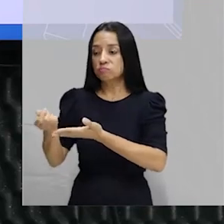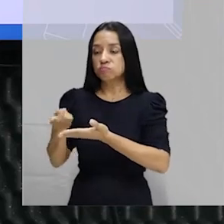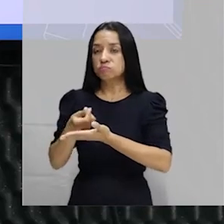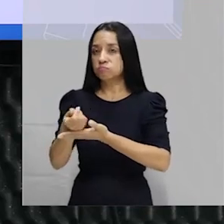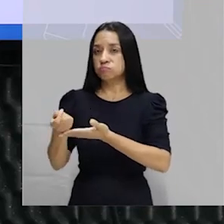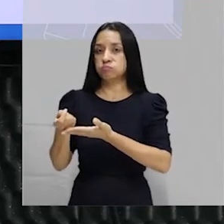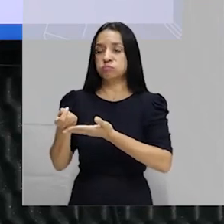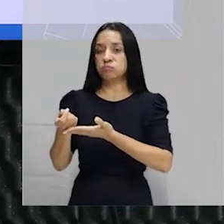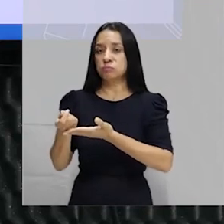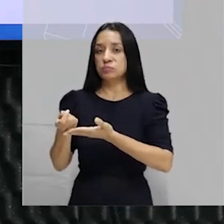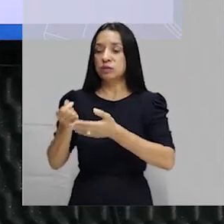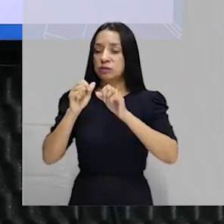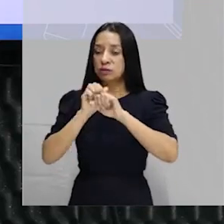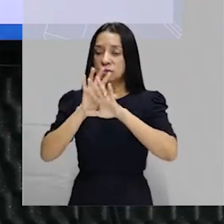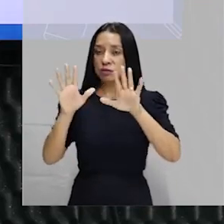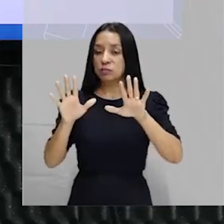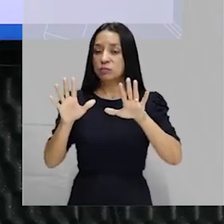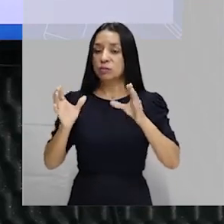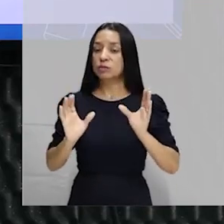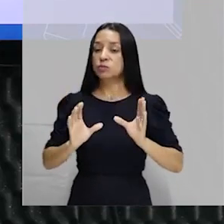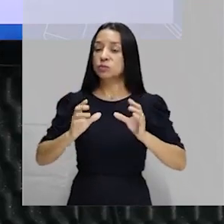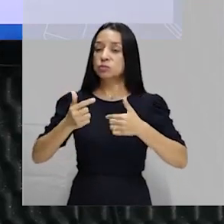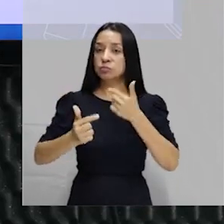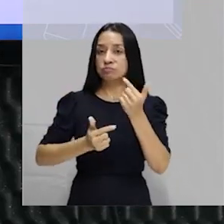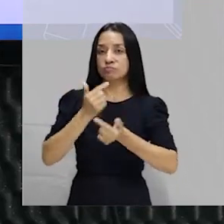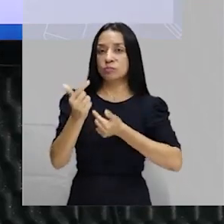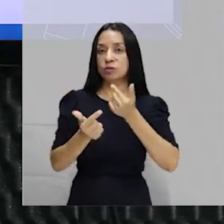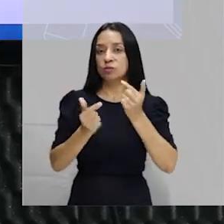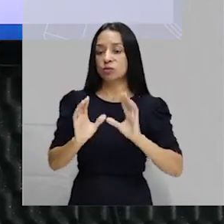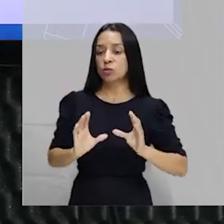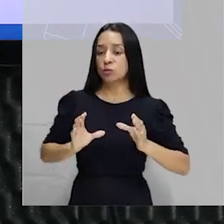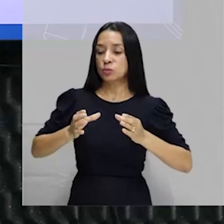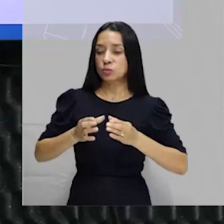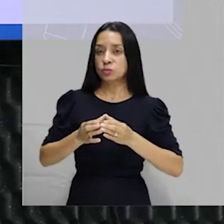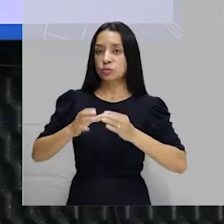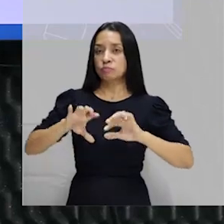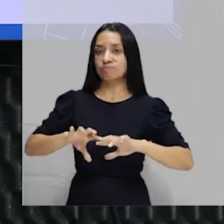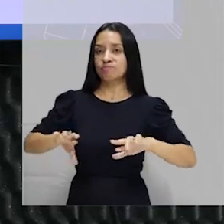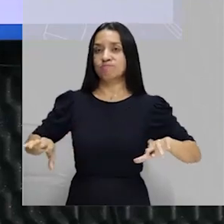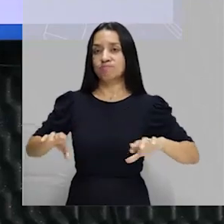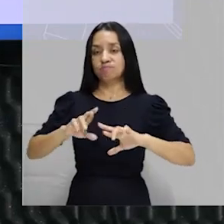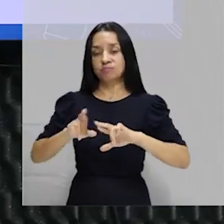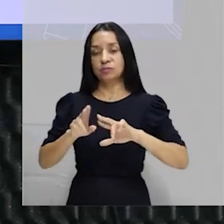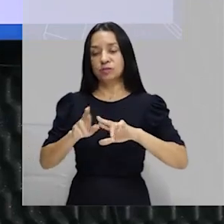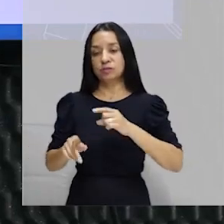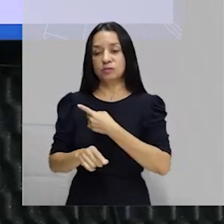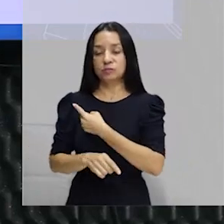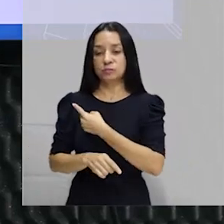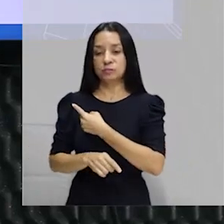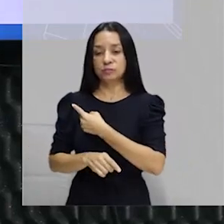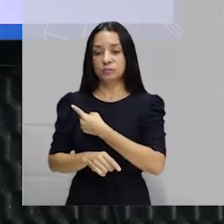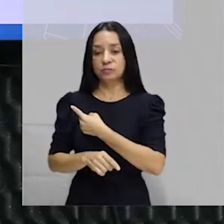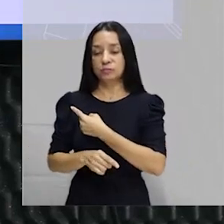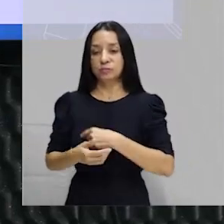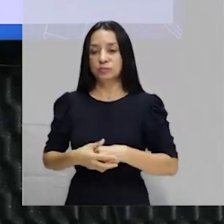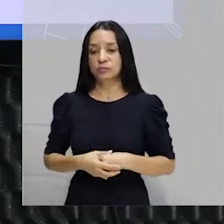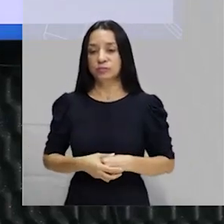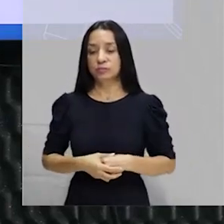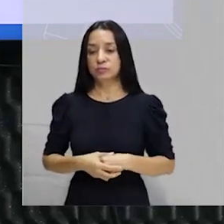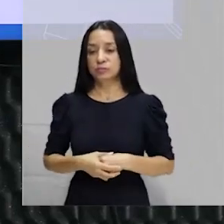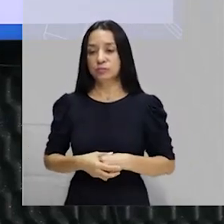plebeu. Senhor feudal e servo. Membro de corporação e oficial artesão.